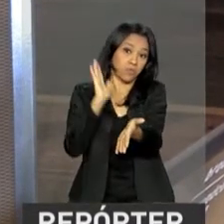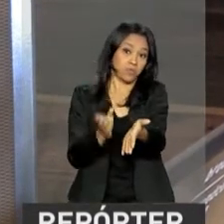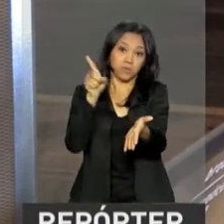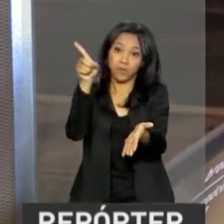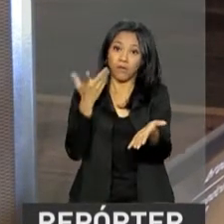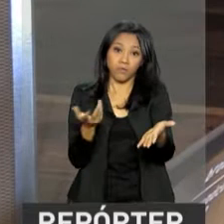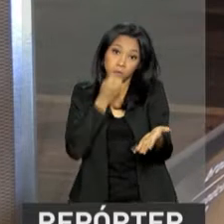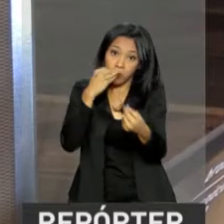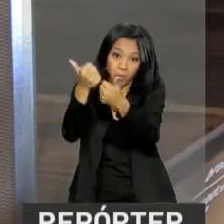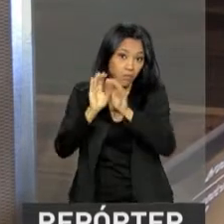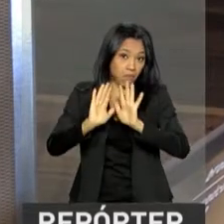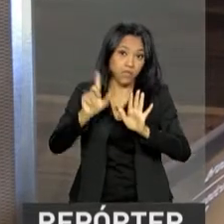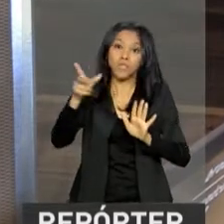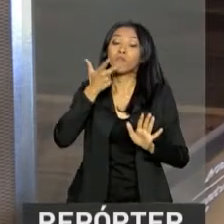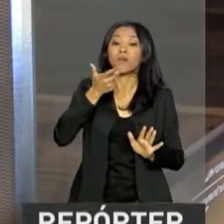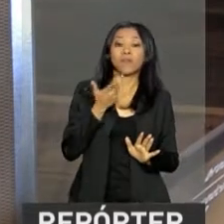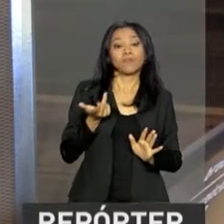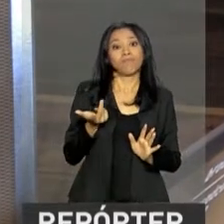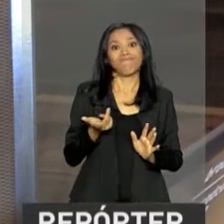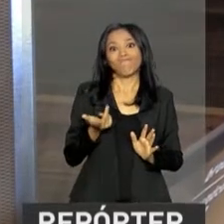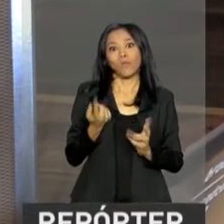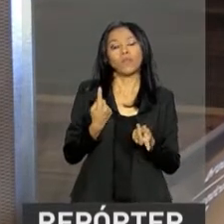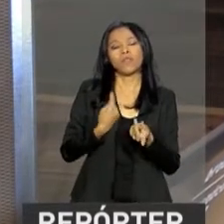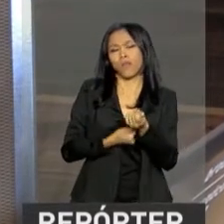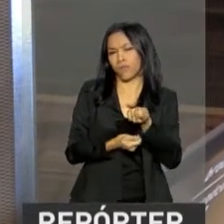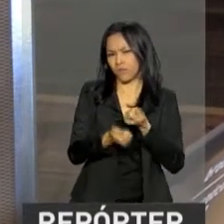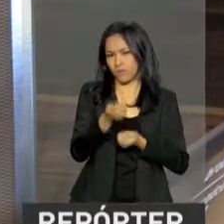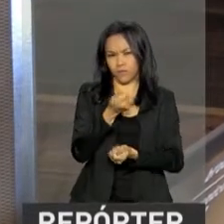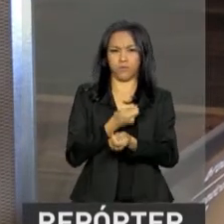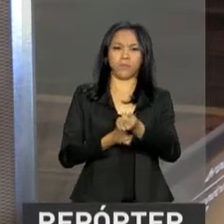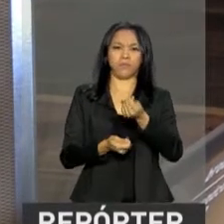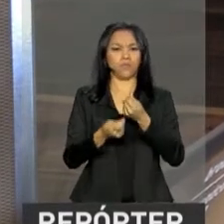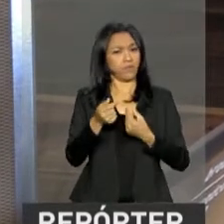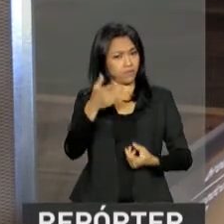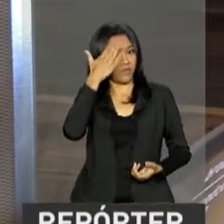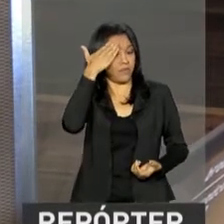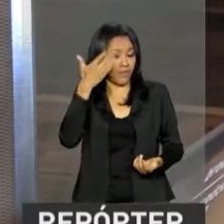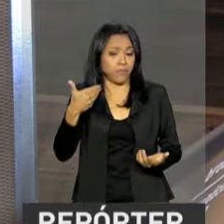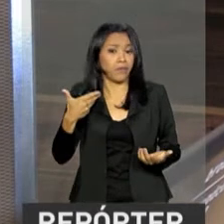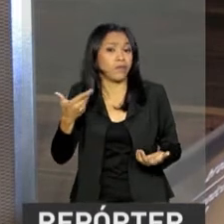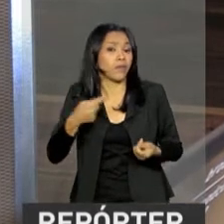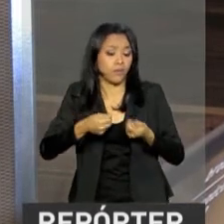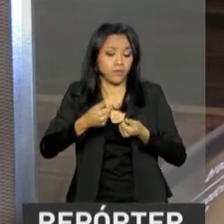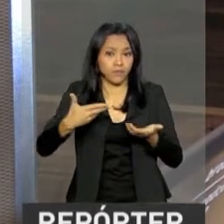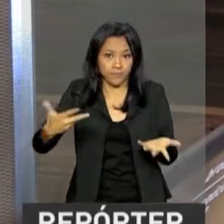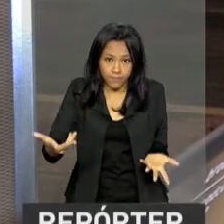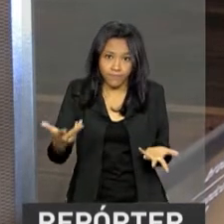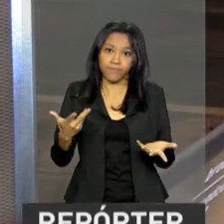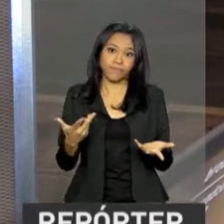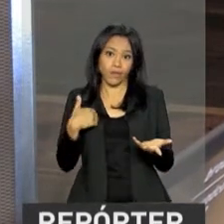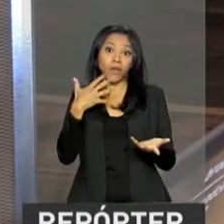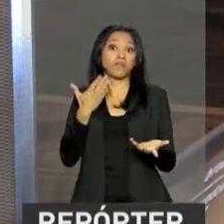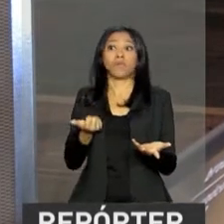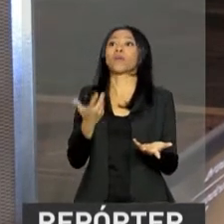15 dias tudo bem mas eles estão dizendo que está aberto a negociações você sabe que a negociação é essa então o câmbio novamente